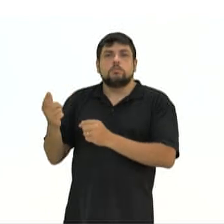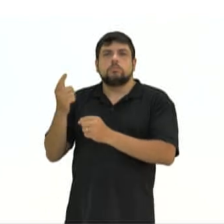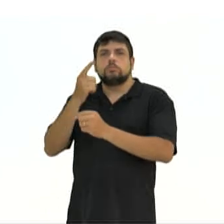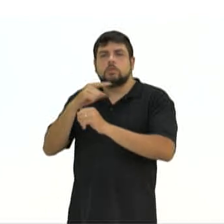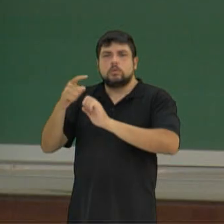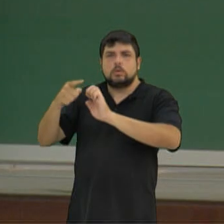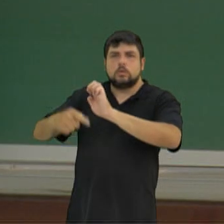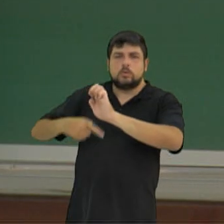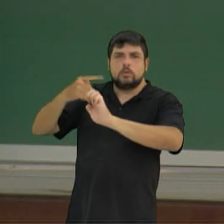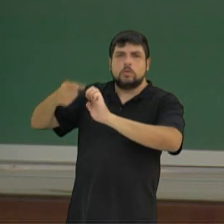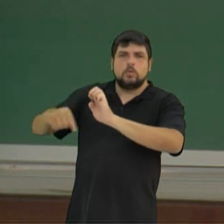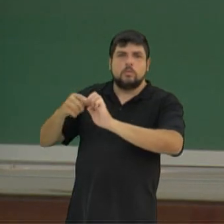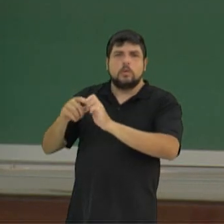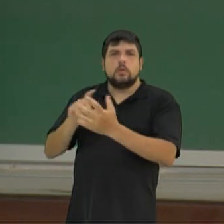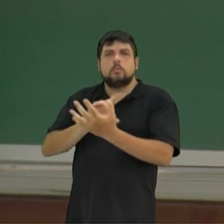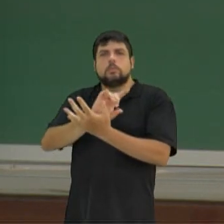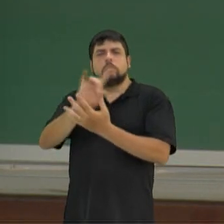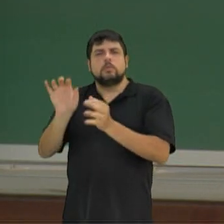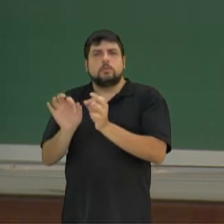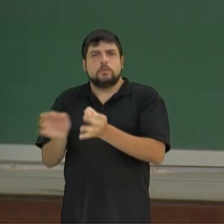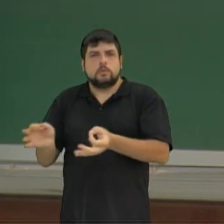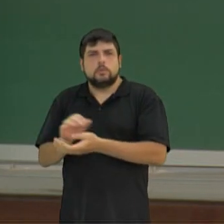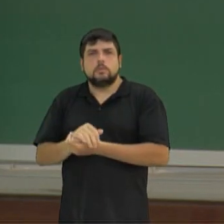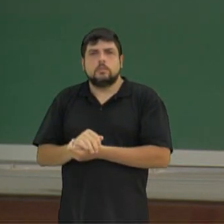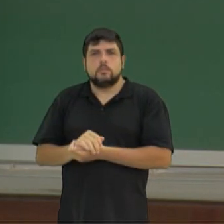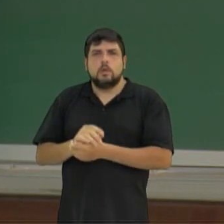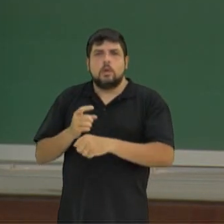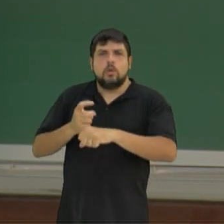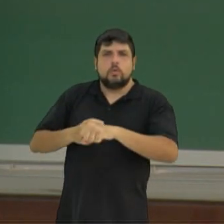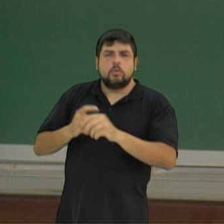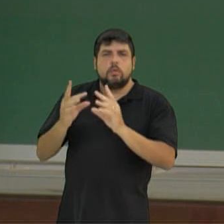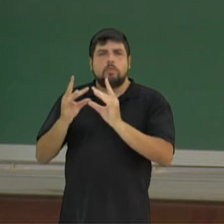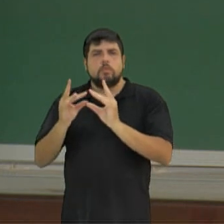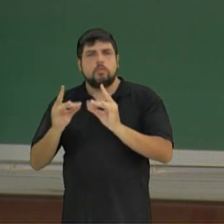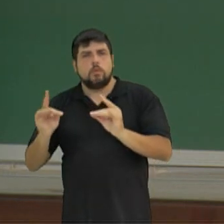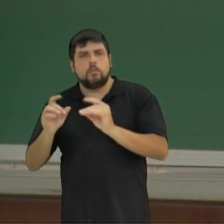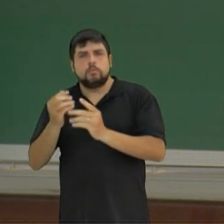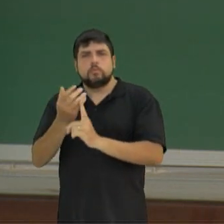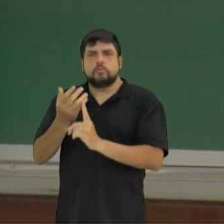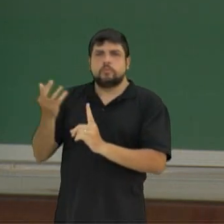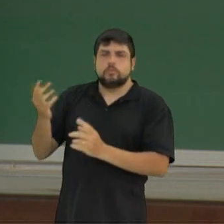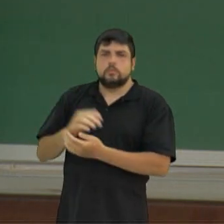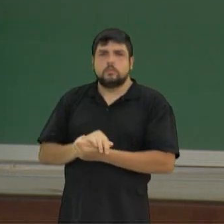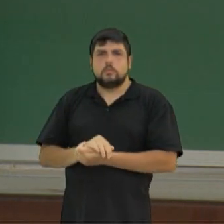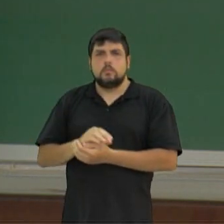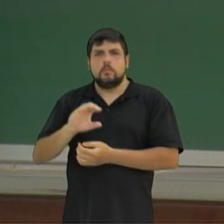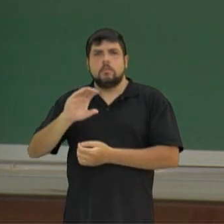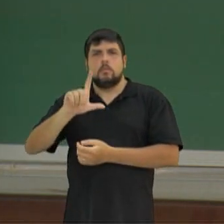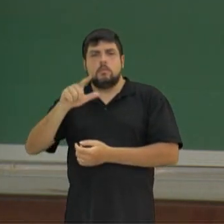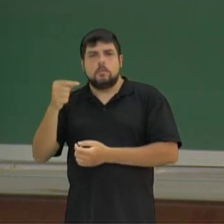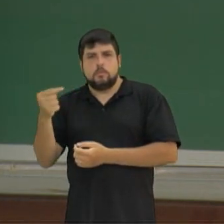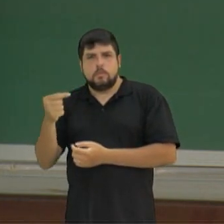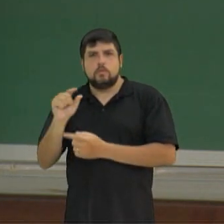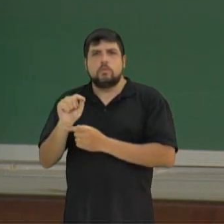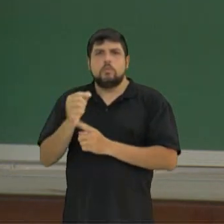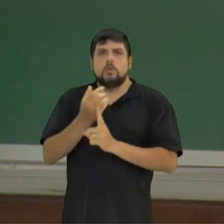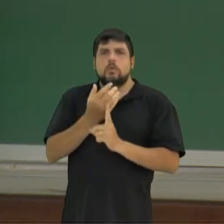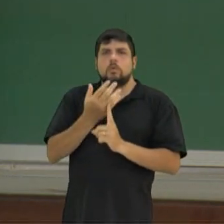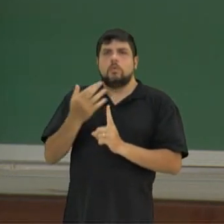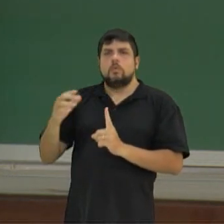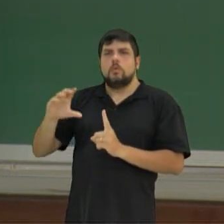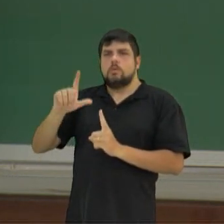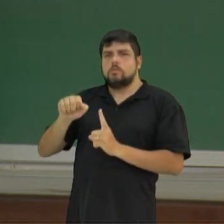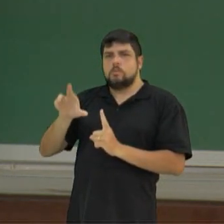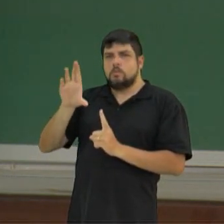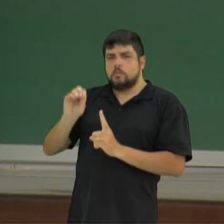elétrons e vai formar uma substância simples, sólida, líquida ou gasosa. Nesse caso aqui, o Cl- vai virar o gás cloro no